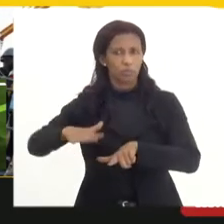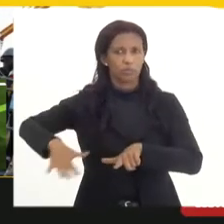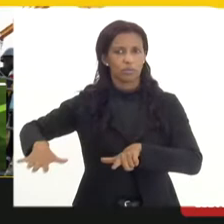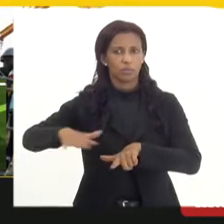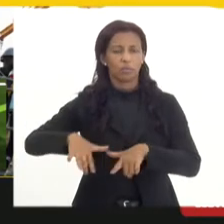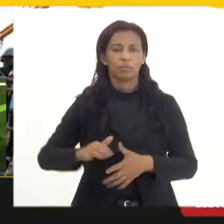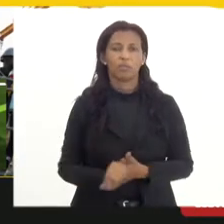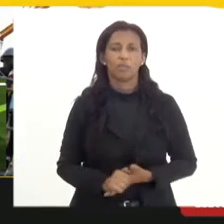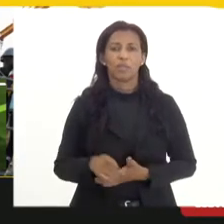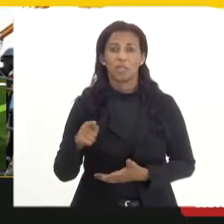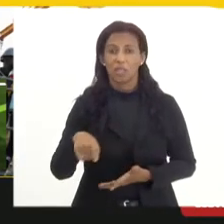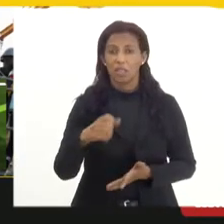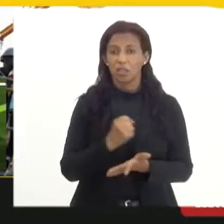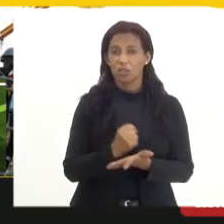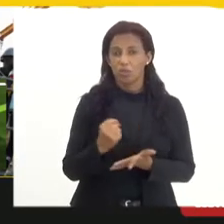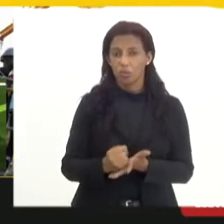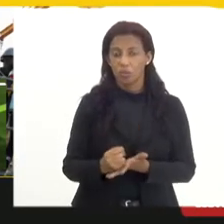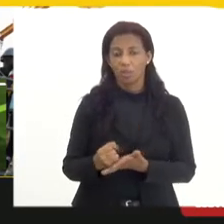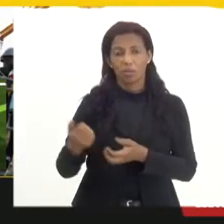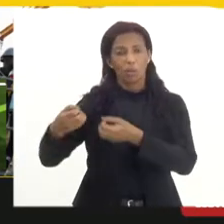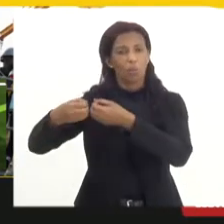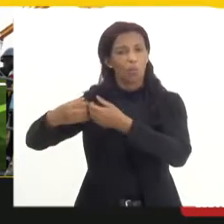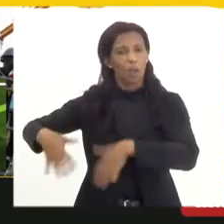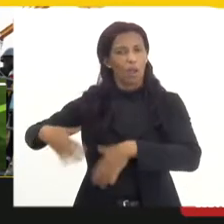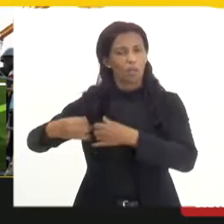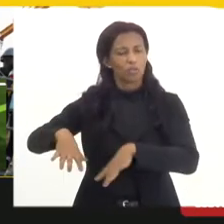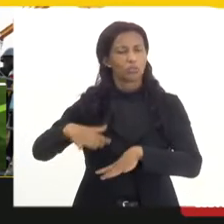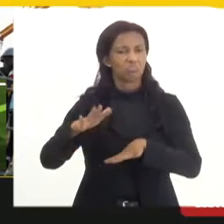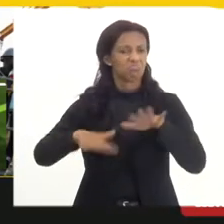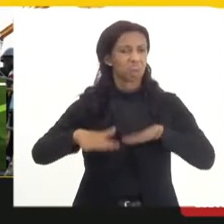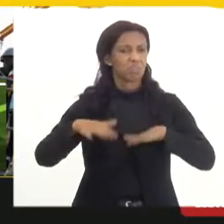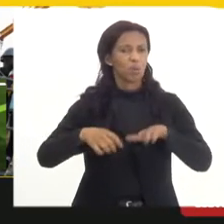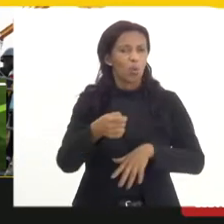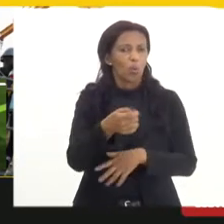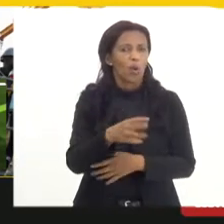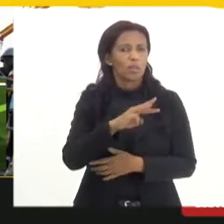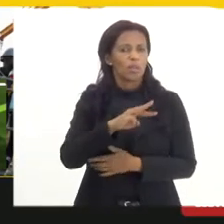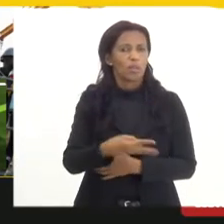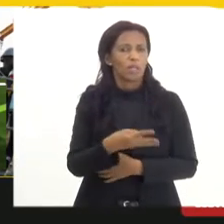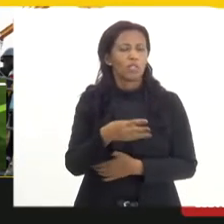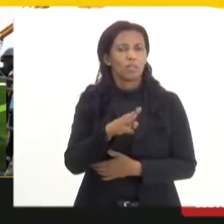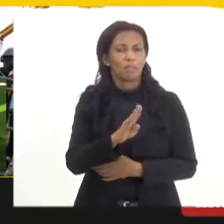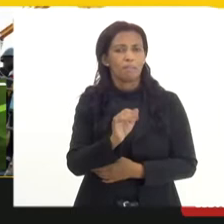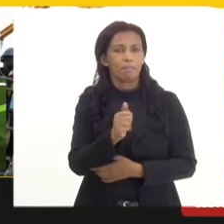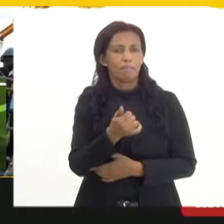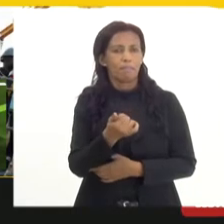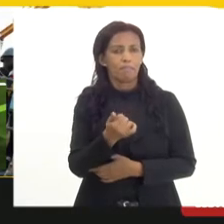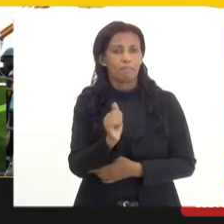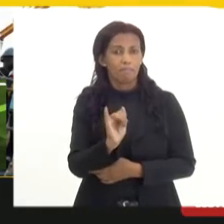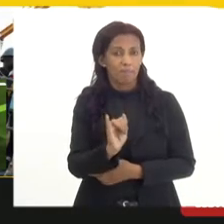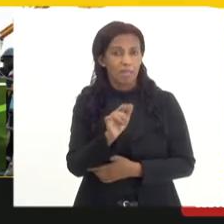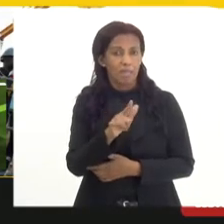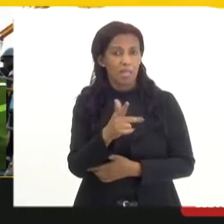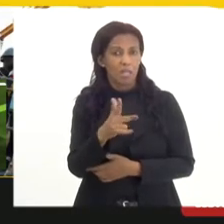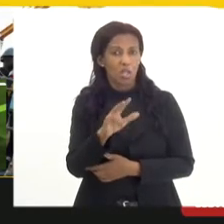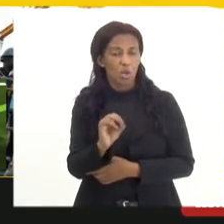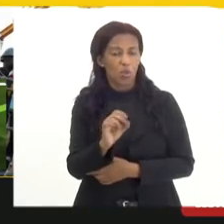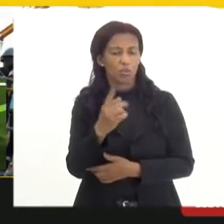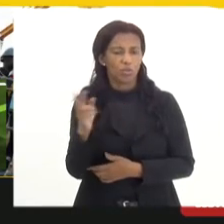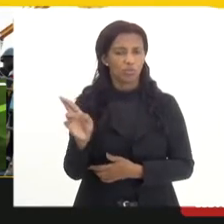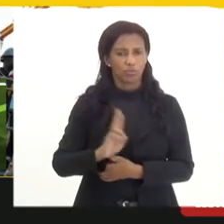E esses contratos representam um gasto médio anual de quase 3 bilhões de reais, entre logística,